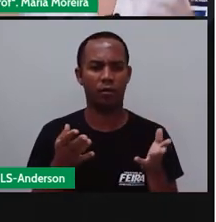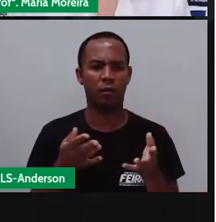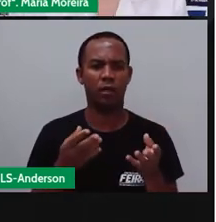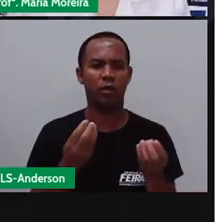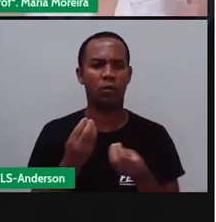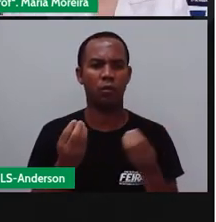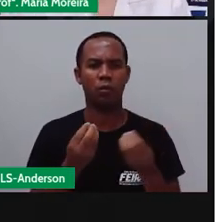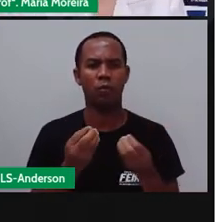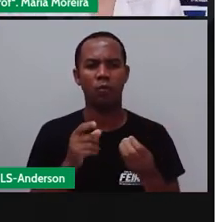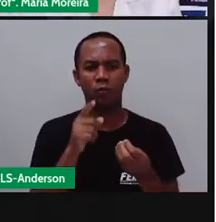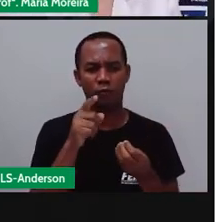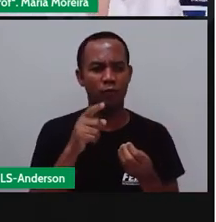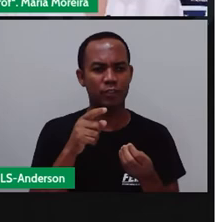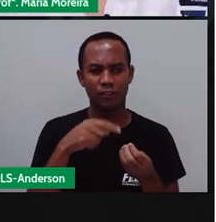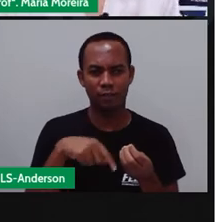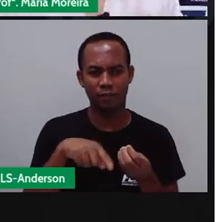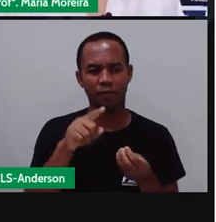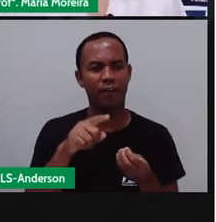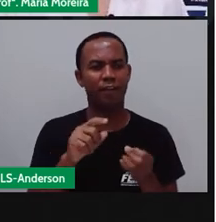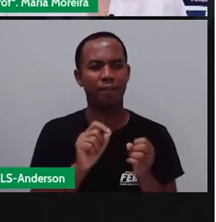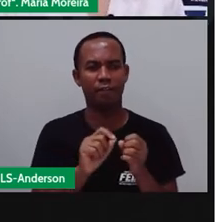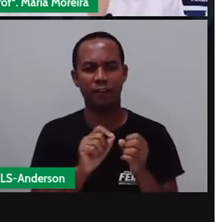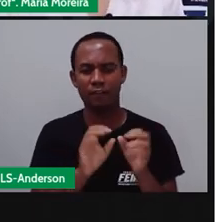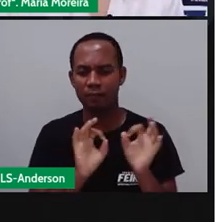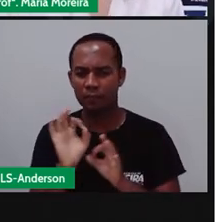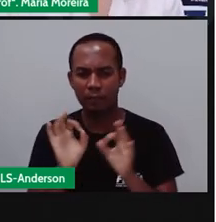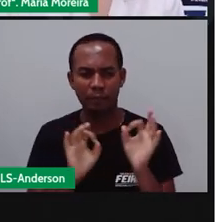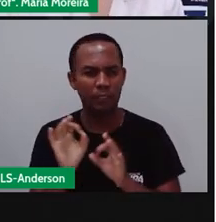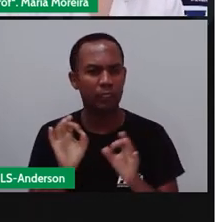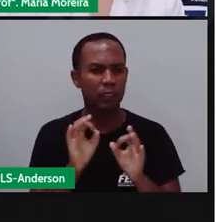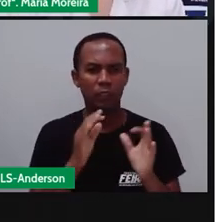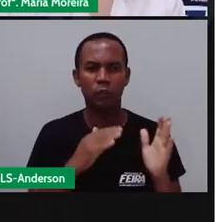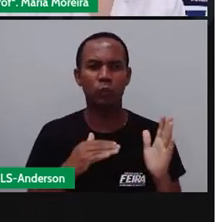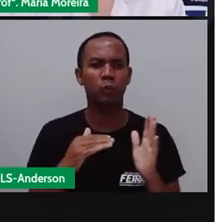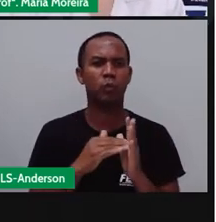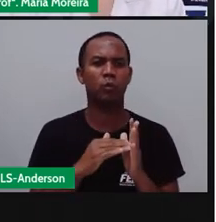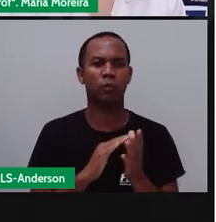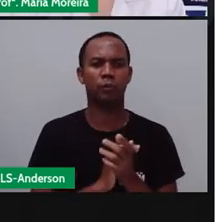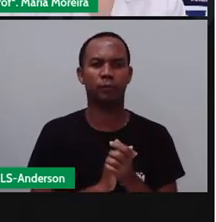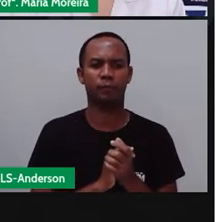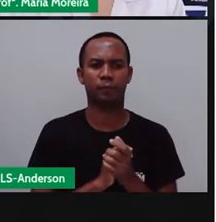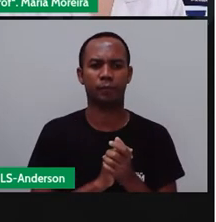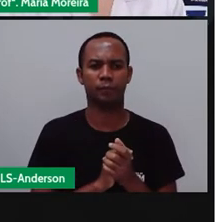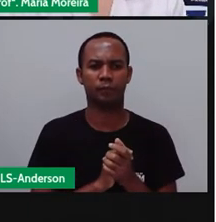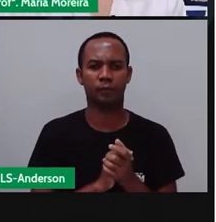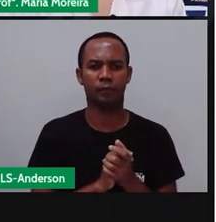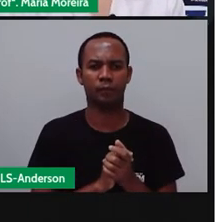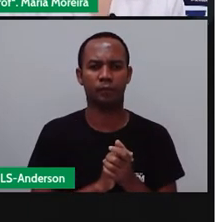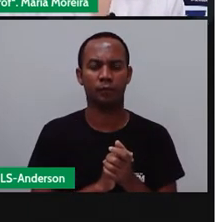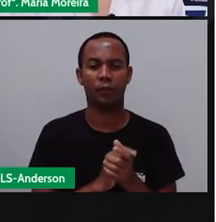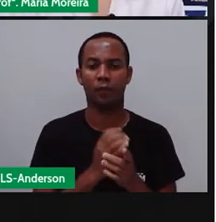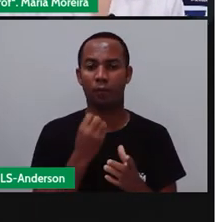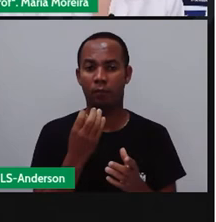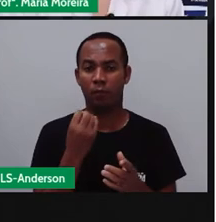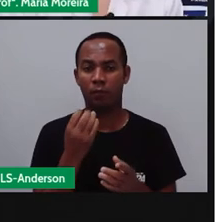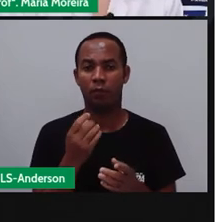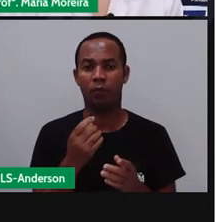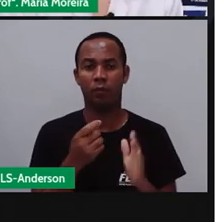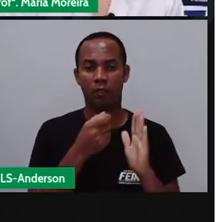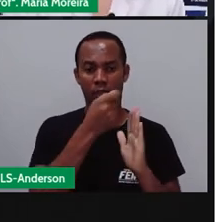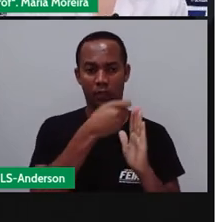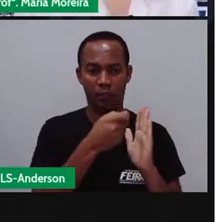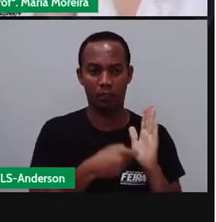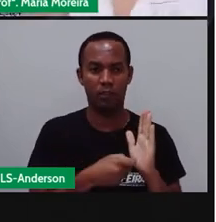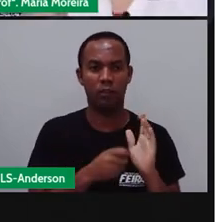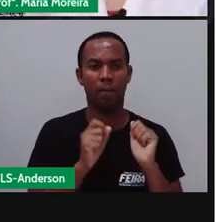fazendo lista de tudo o que vocês conseguirem fazer, tá? Bom, fazer lista